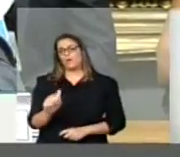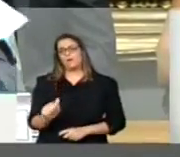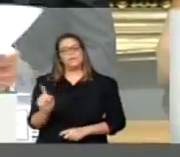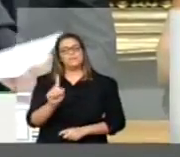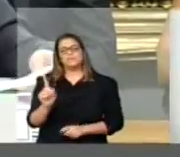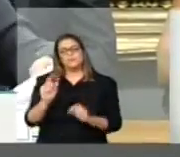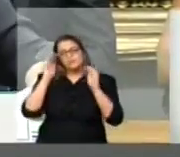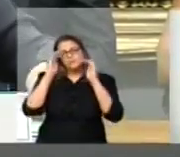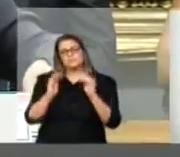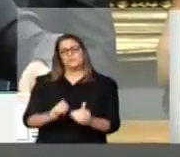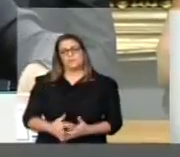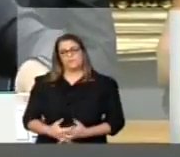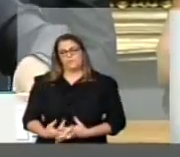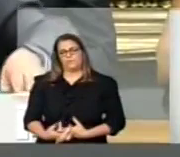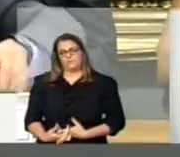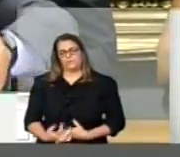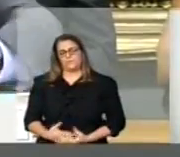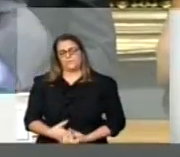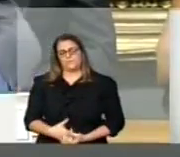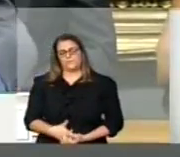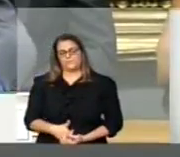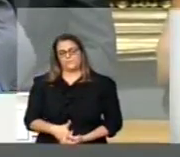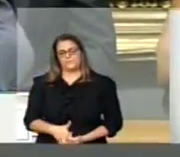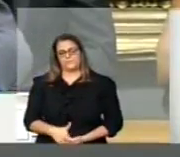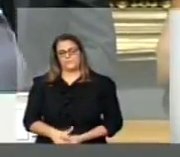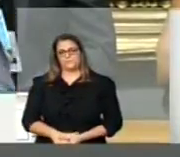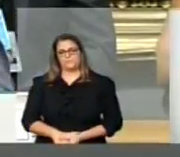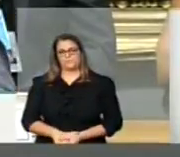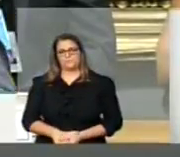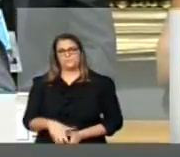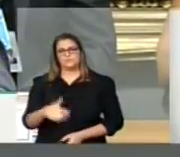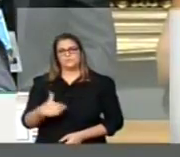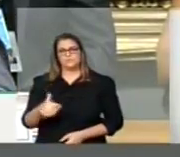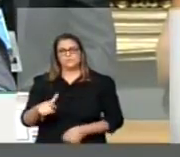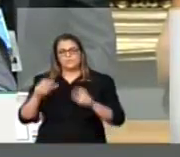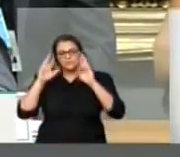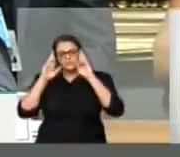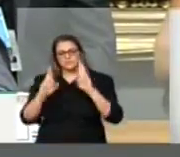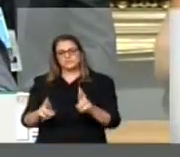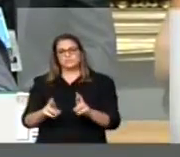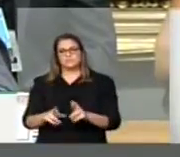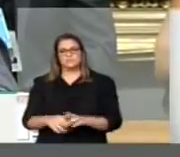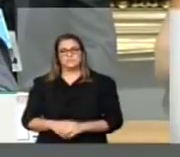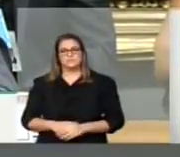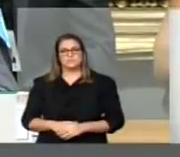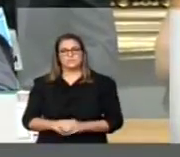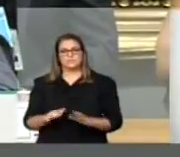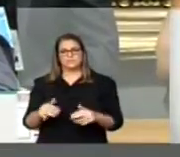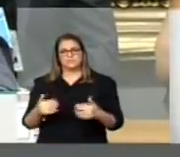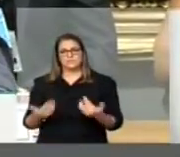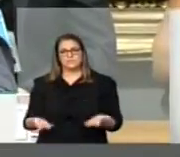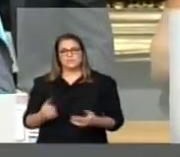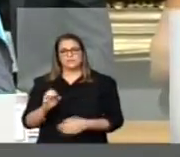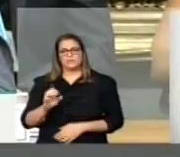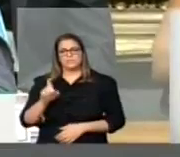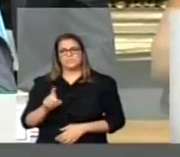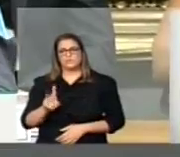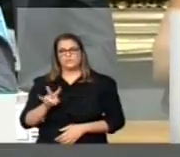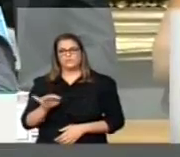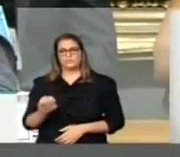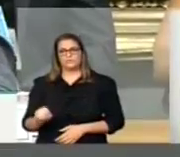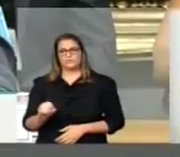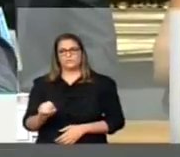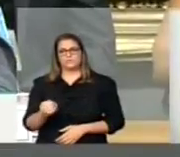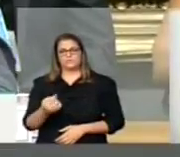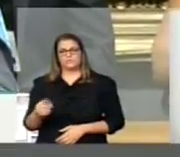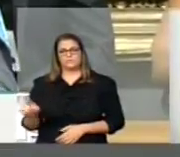cumprida. Ressalto, a condição não foi respeitada. Portanto, o Executivo não estava autorizado a